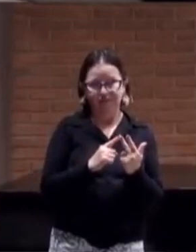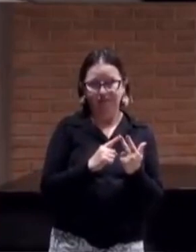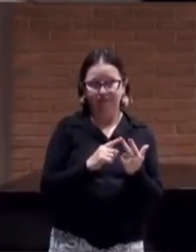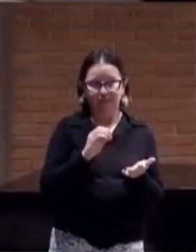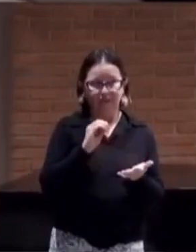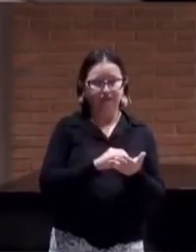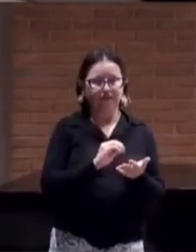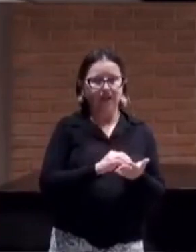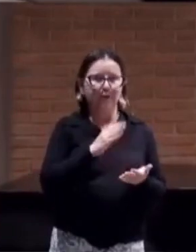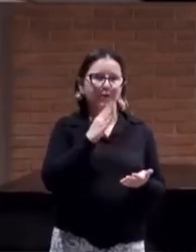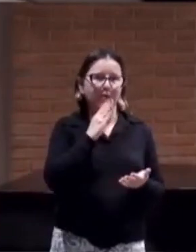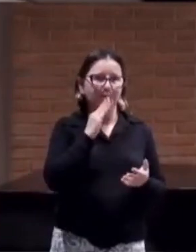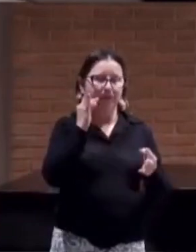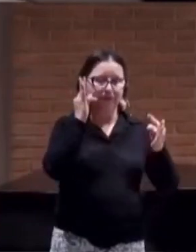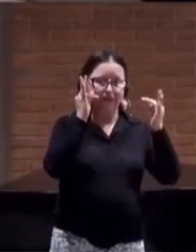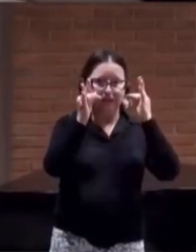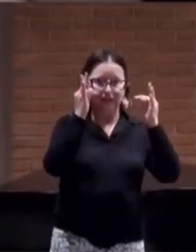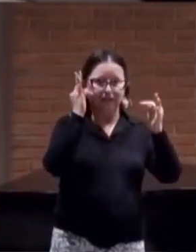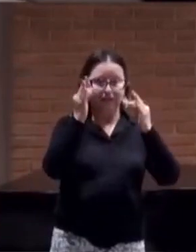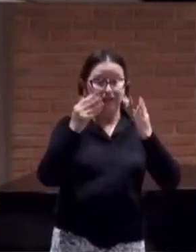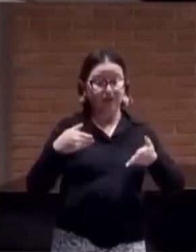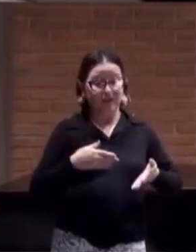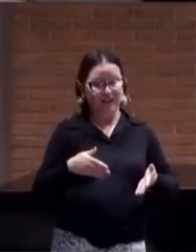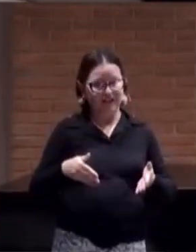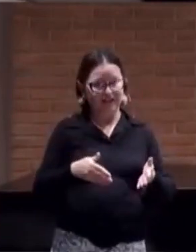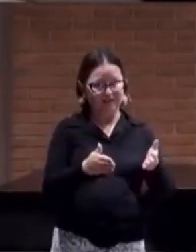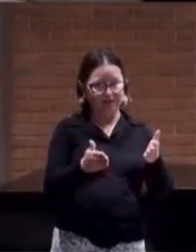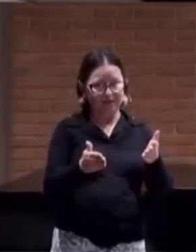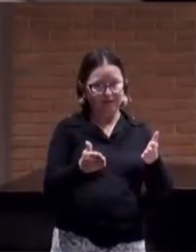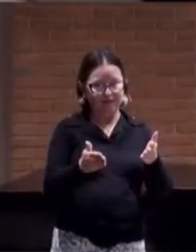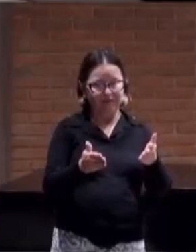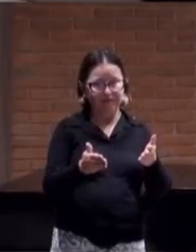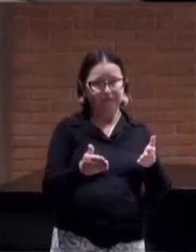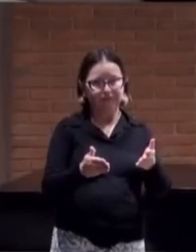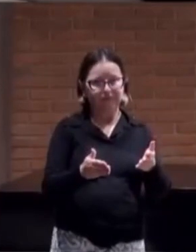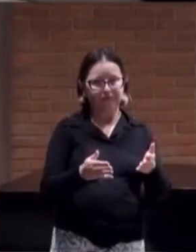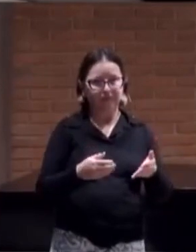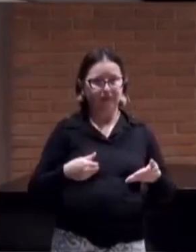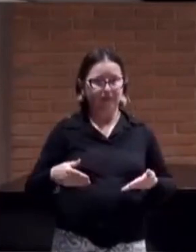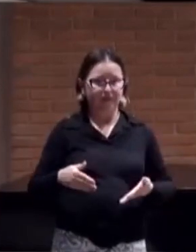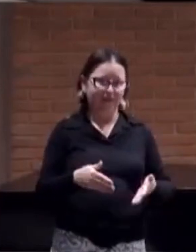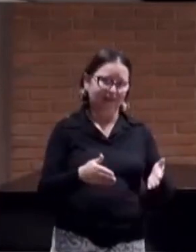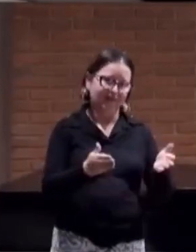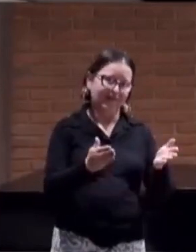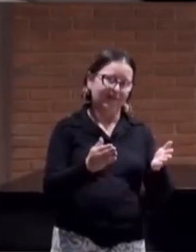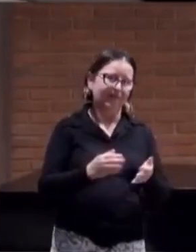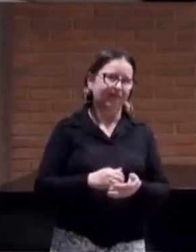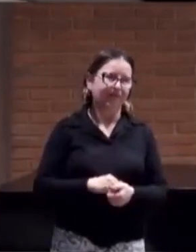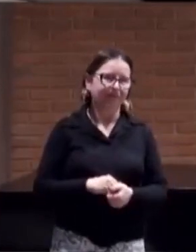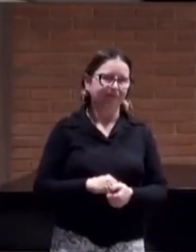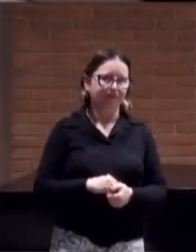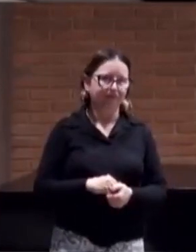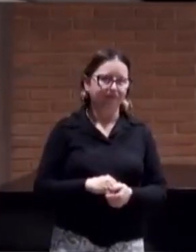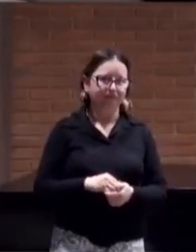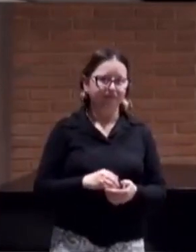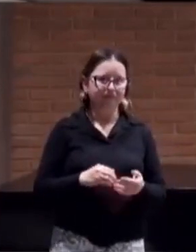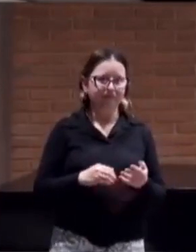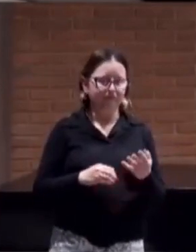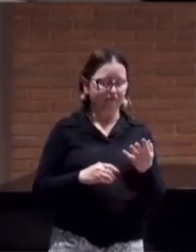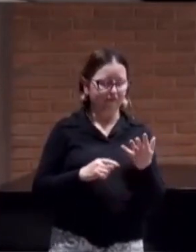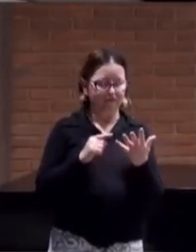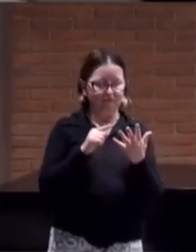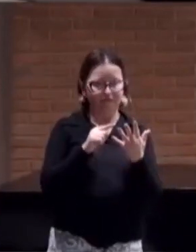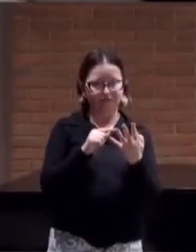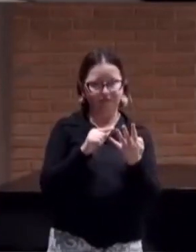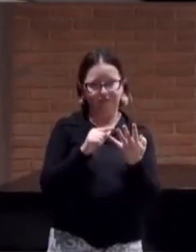desconhecimento teológico do caminho. O caminho. A quarta coisa